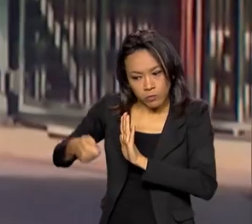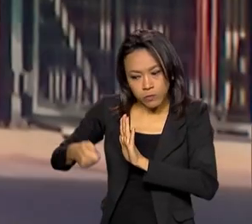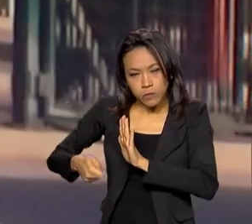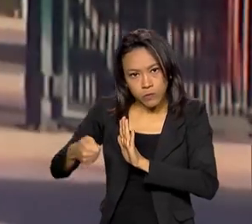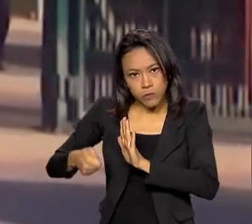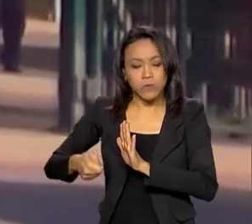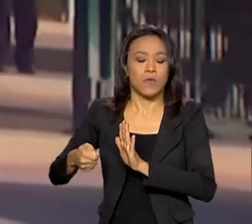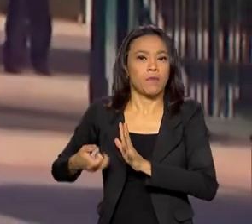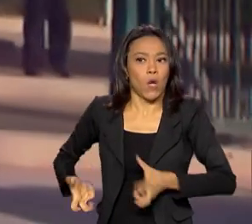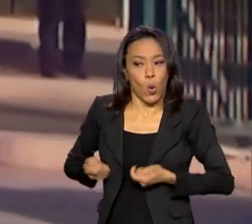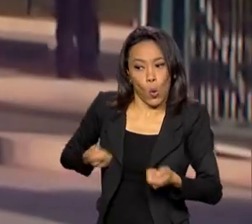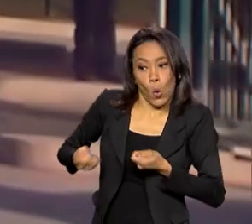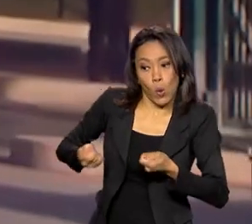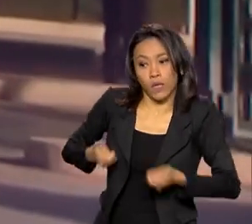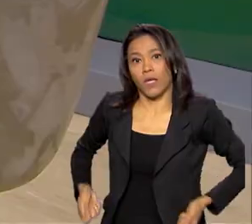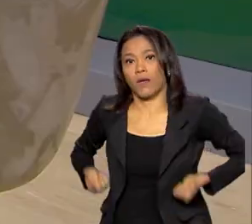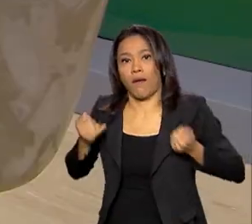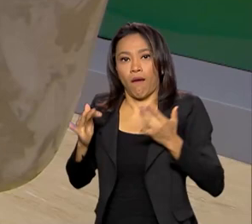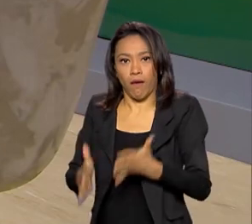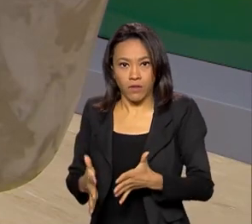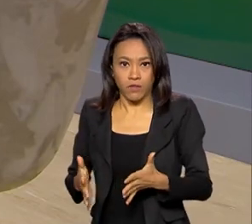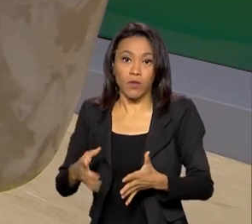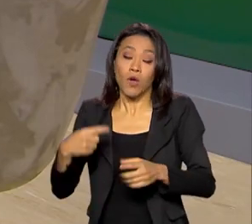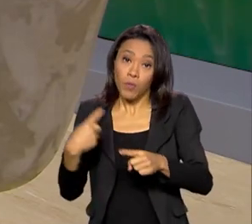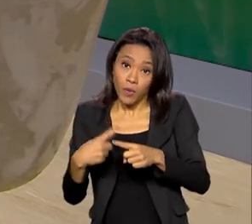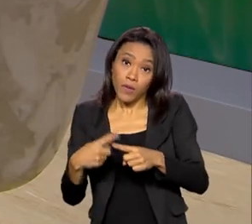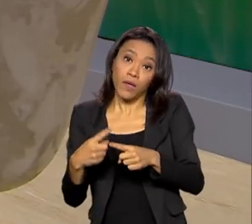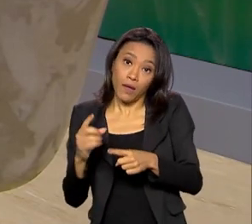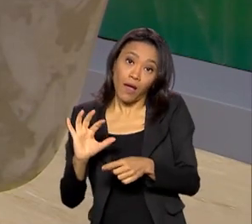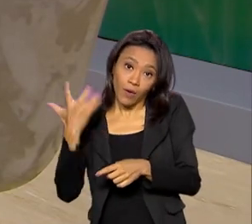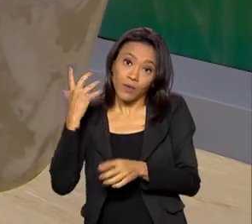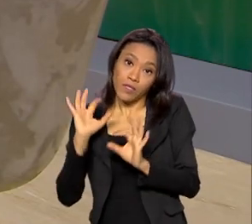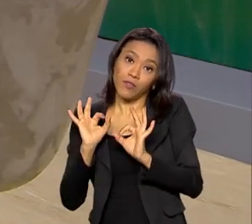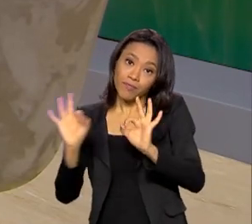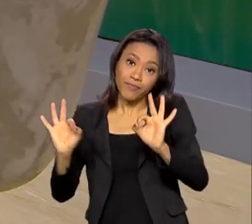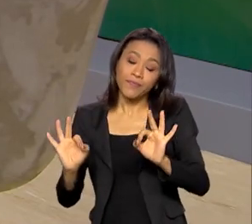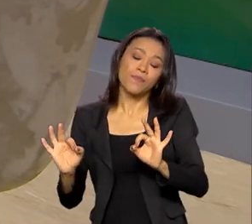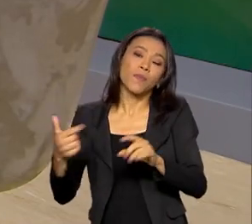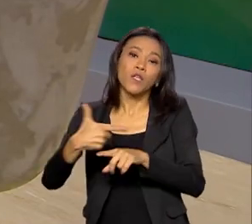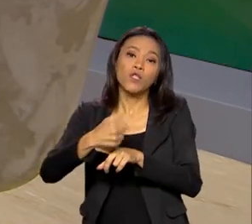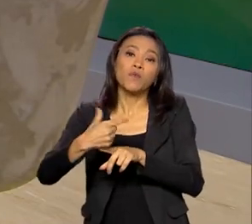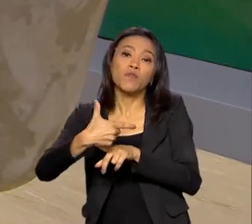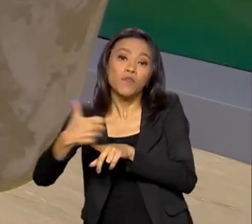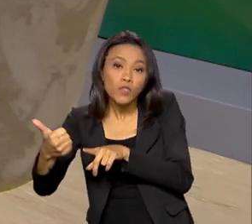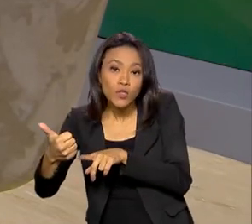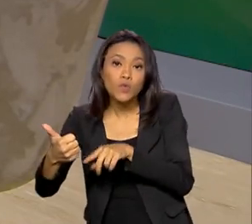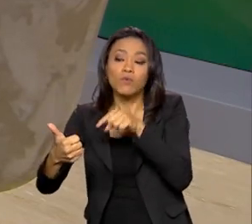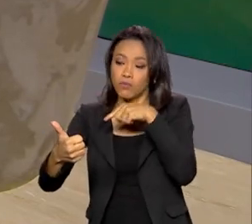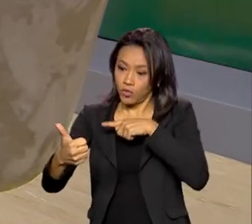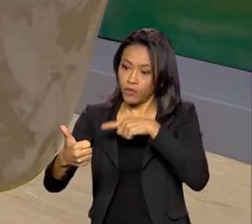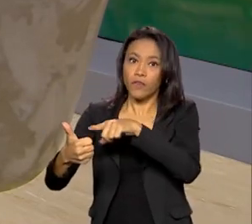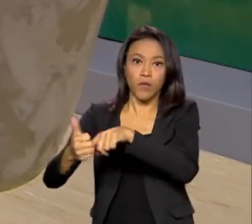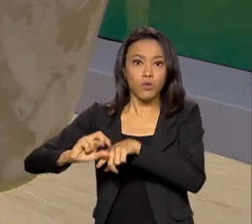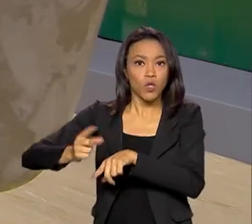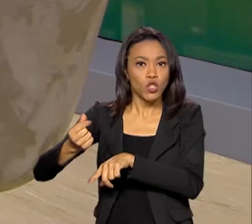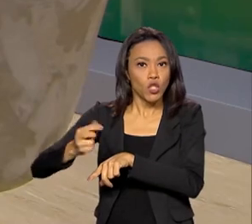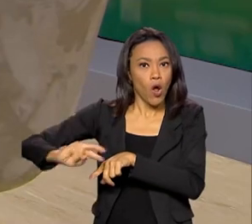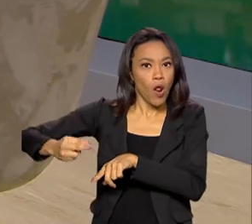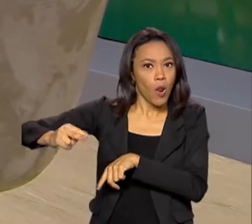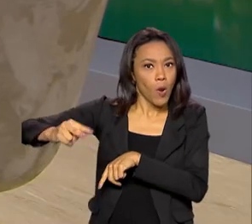de despesa, mas o cenário que a gente projetou, de fato, aconteceu. E em 2021, nós tivemos esse lucro